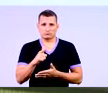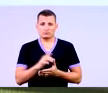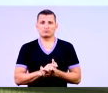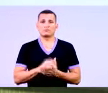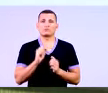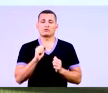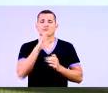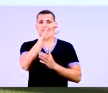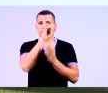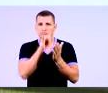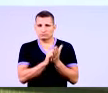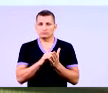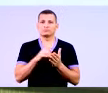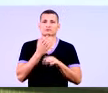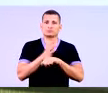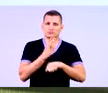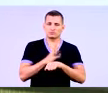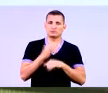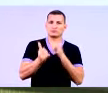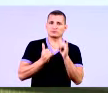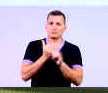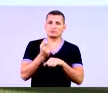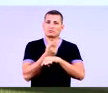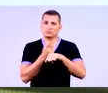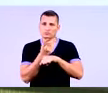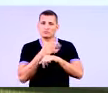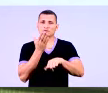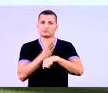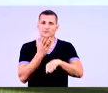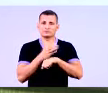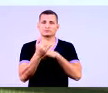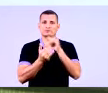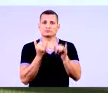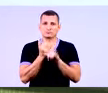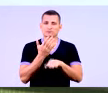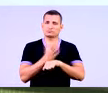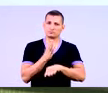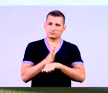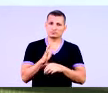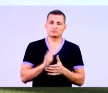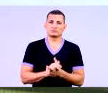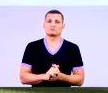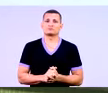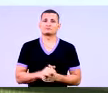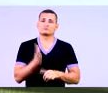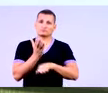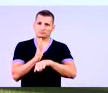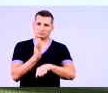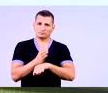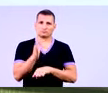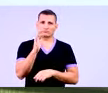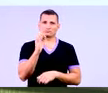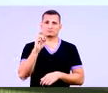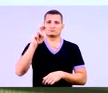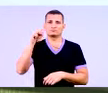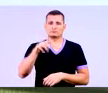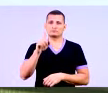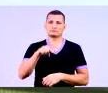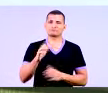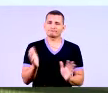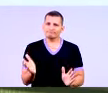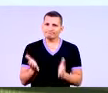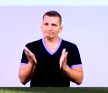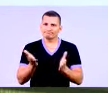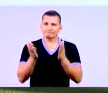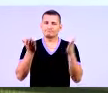exercício da internet procure sites na internet pratiquem no caso da atividade do do fórum é estimular a